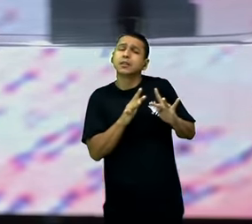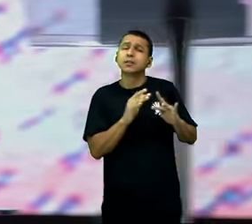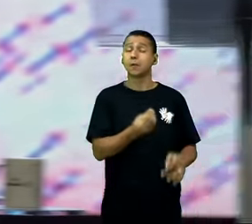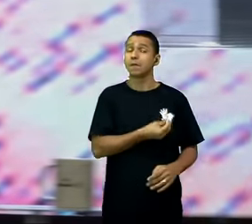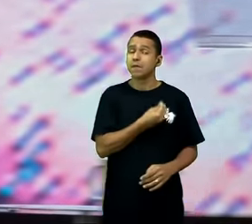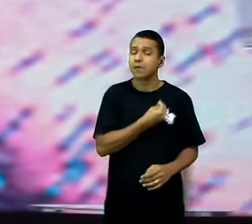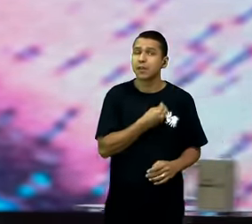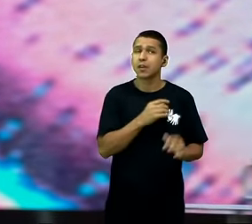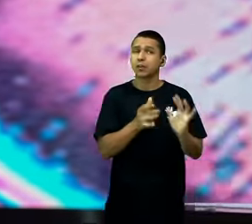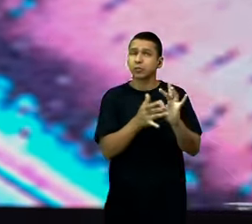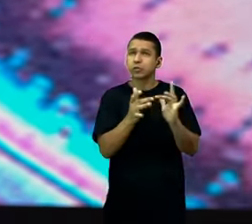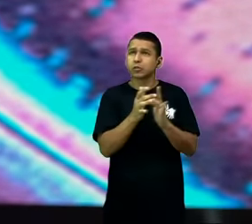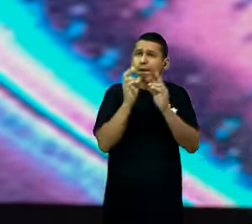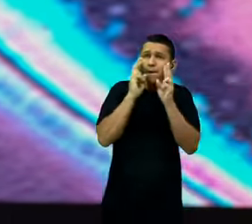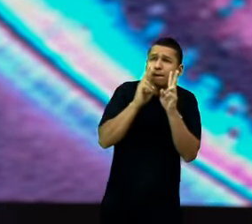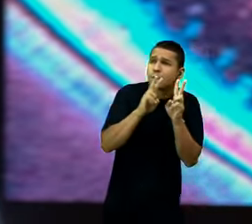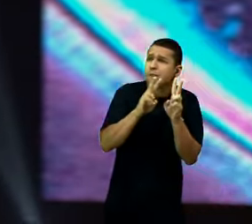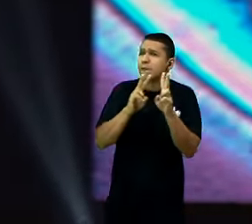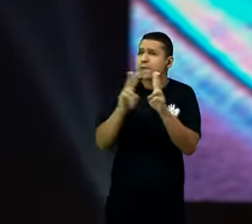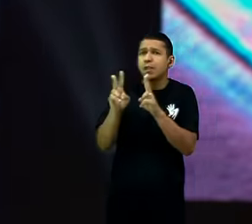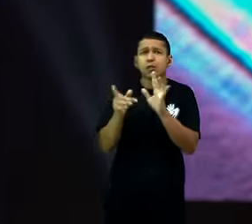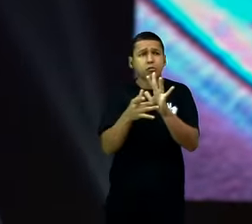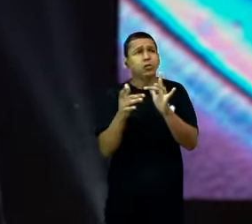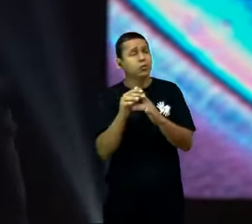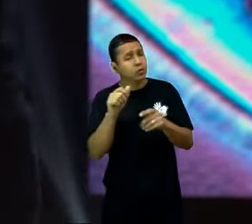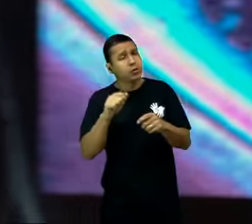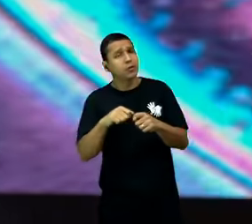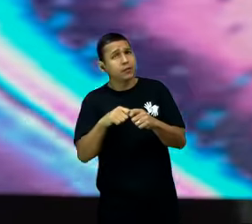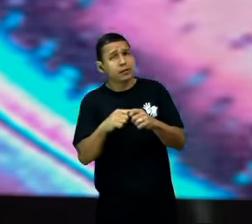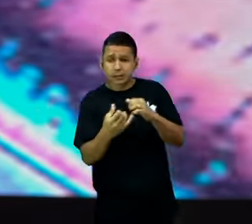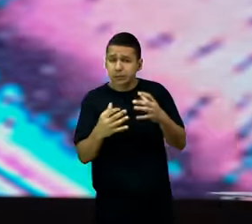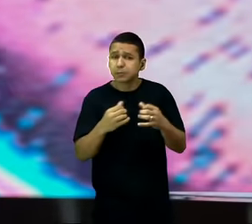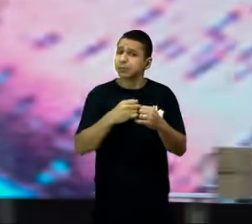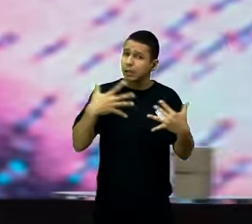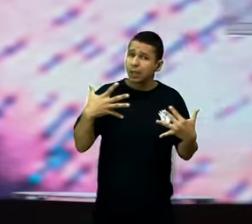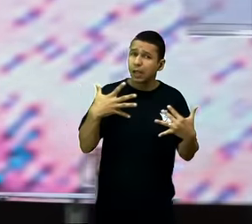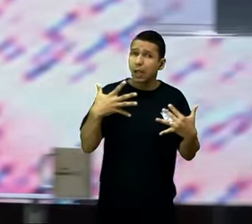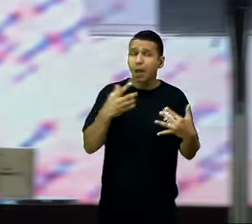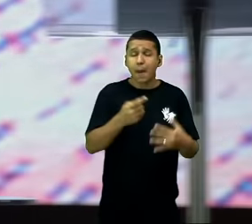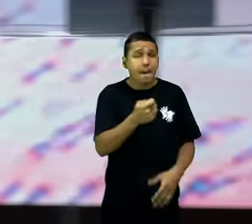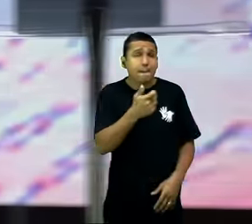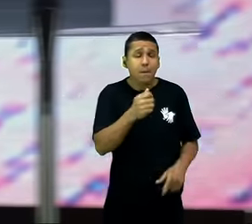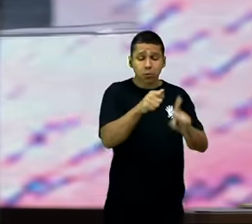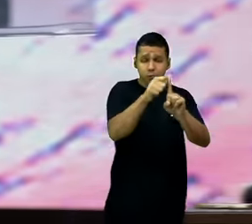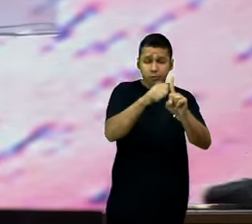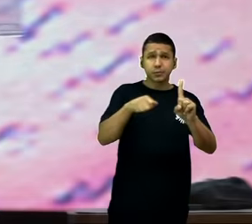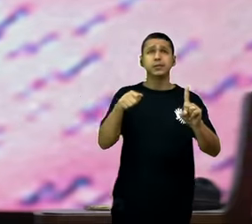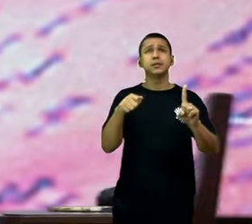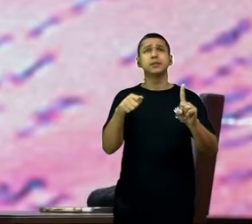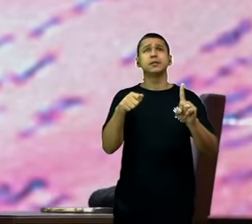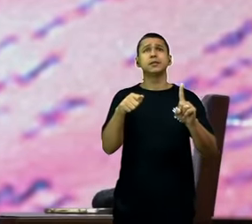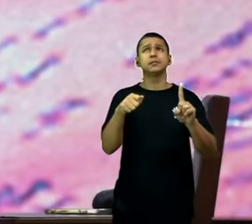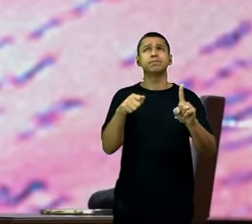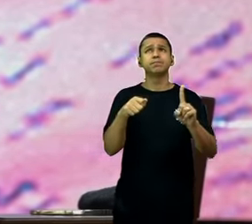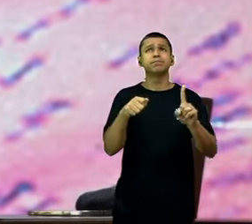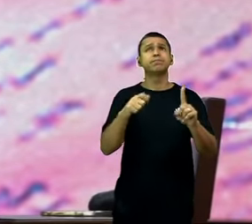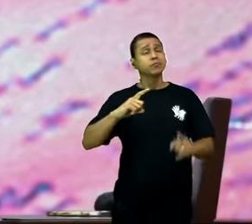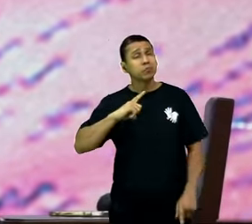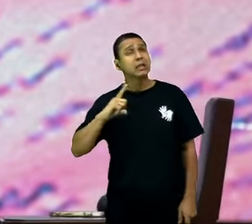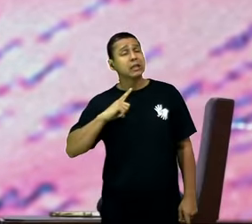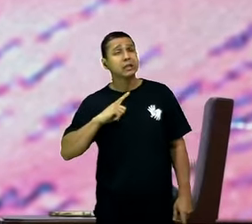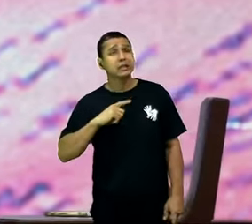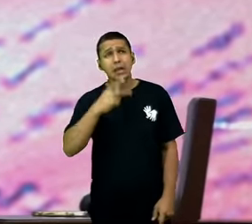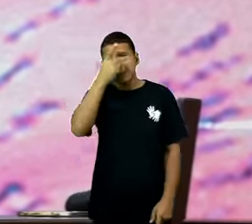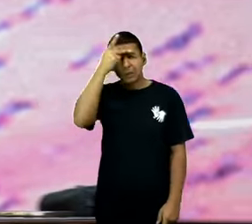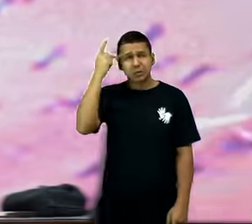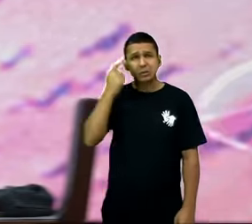com Jesus, vendo com os olhos, aprendendo. Pouco tempo, gente, são poucos meses. Tem gente que tem 20 anos de igreja,